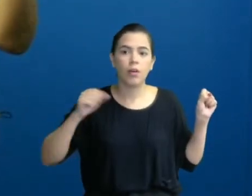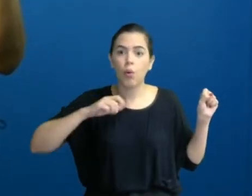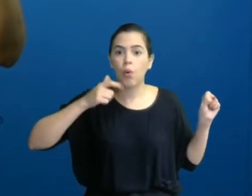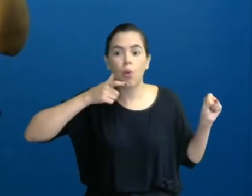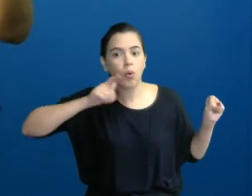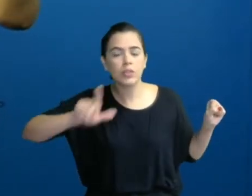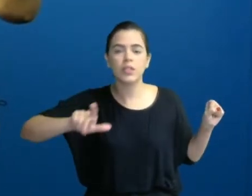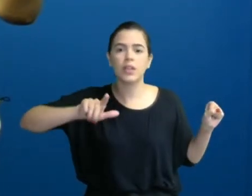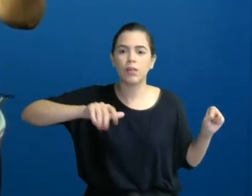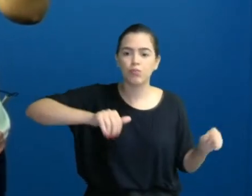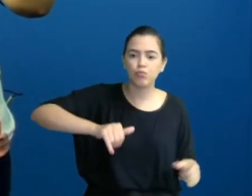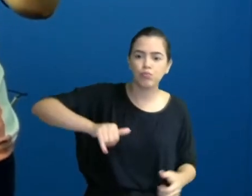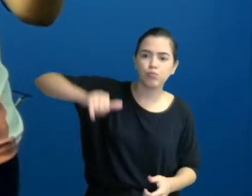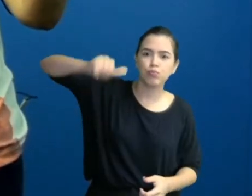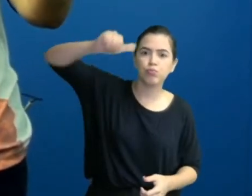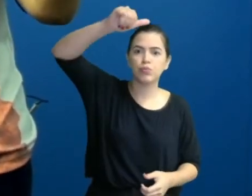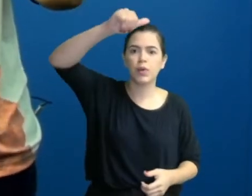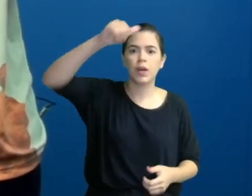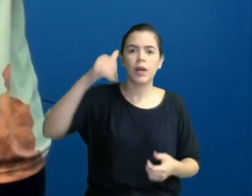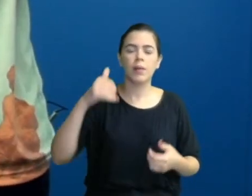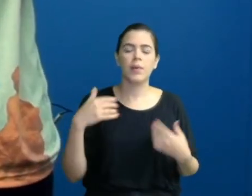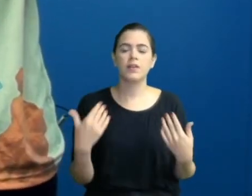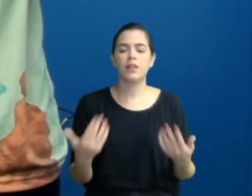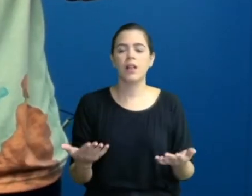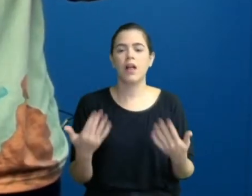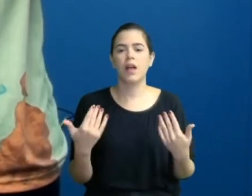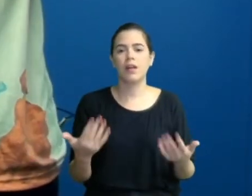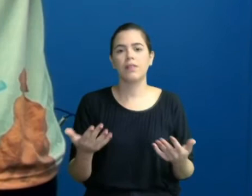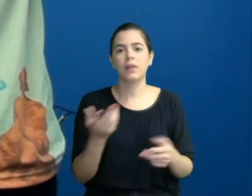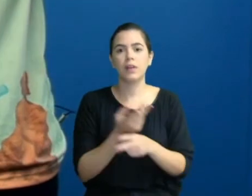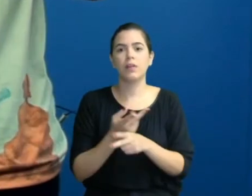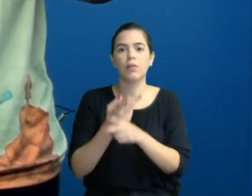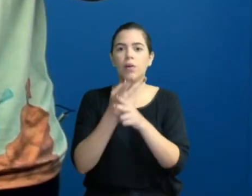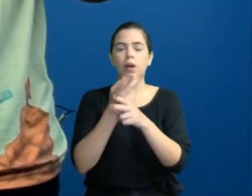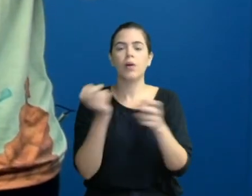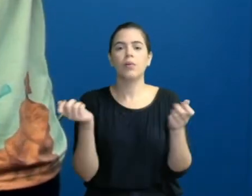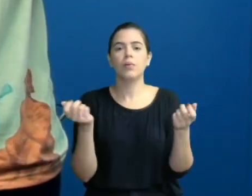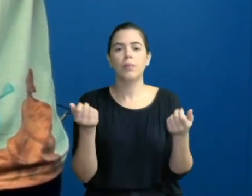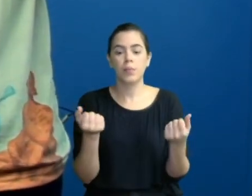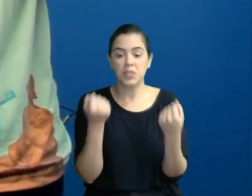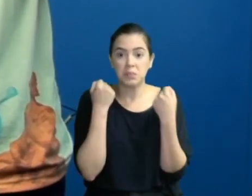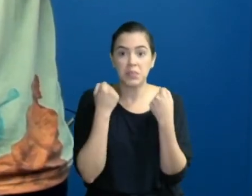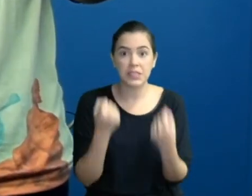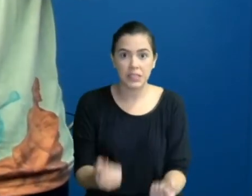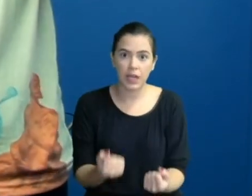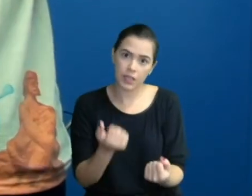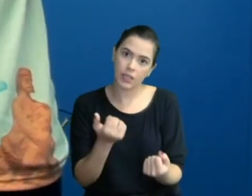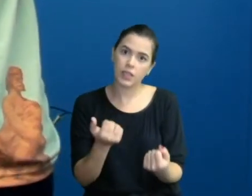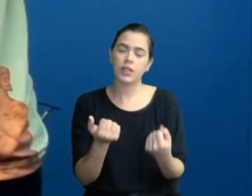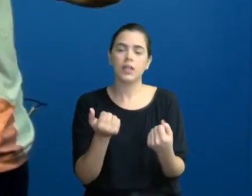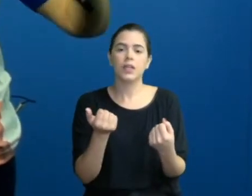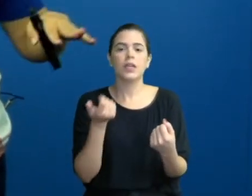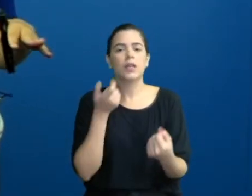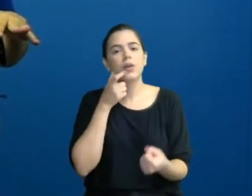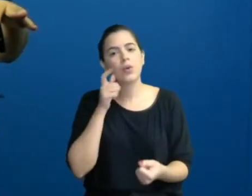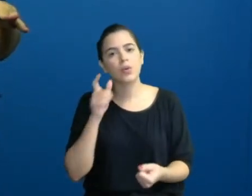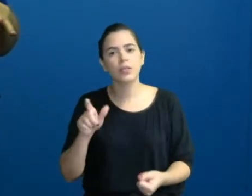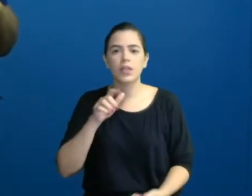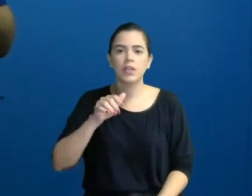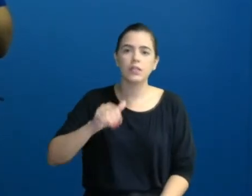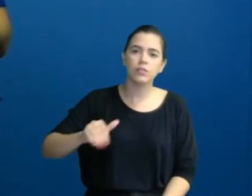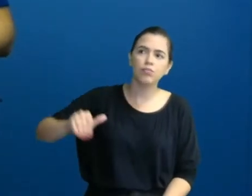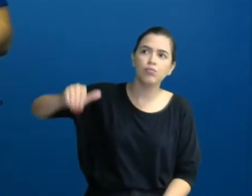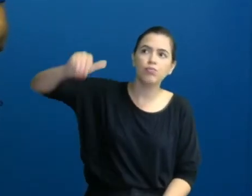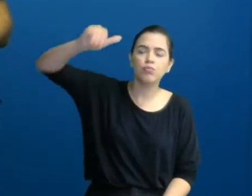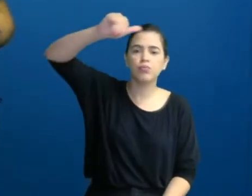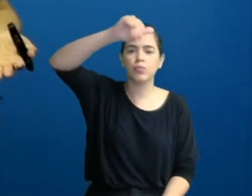uma máquina mais leve do que o ar que conseguisse, né? Ou melhor, mais pesada que o ar que conseguisse se manter no céu.